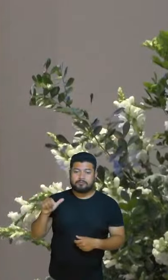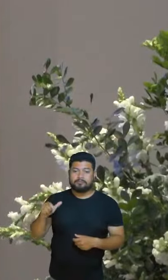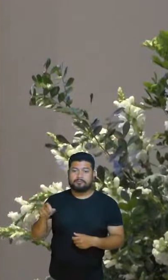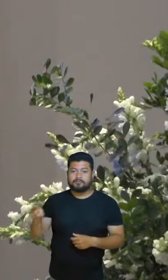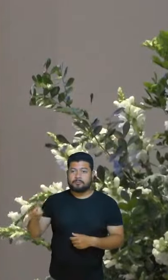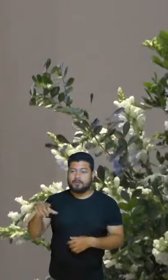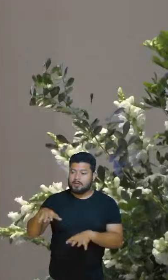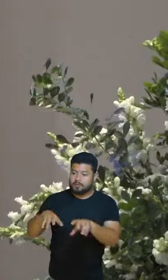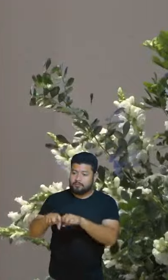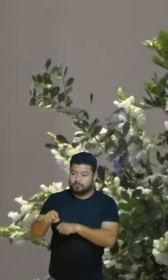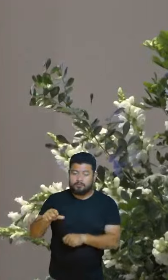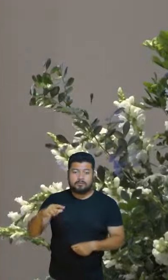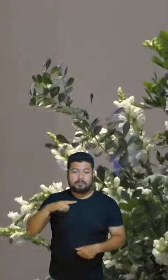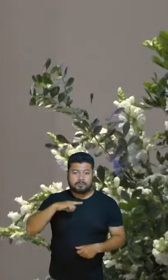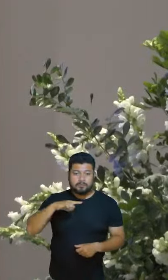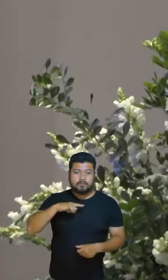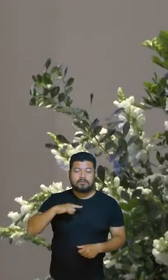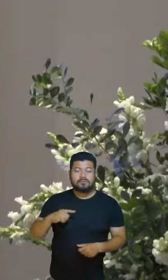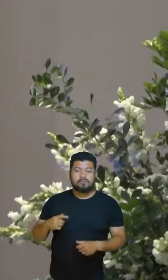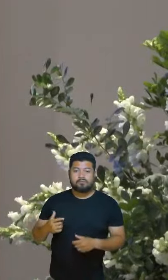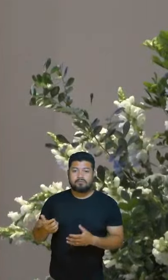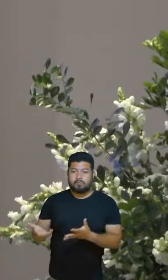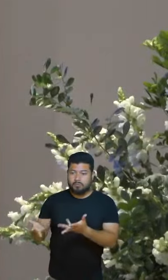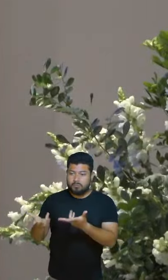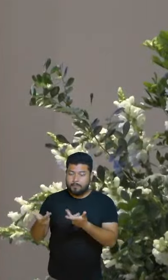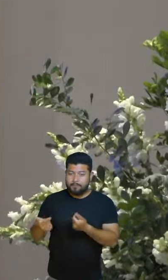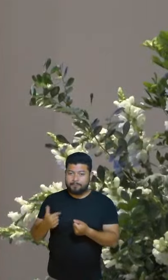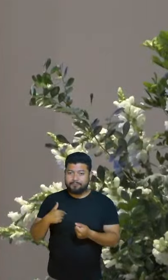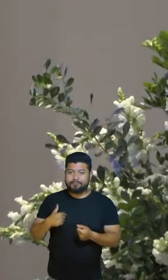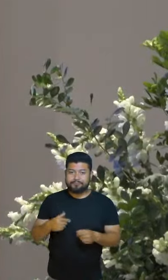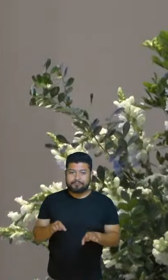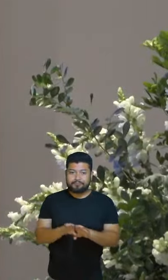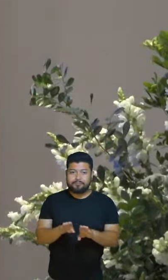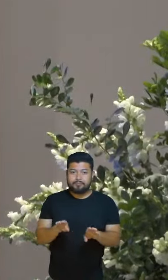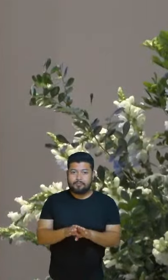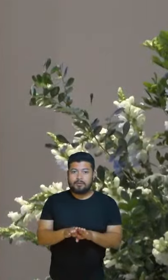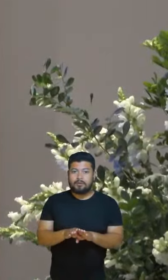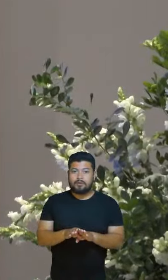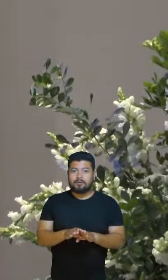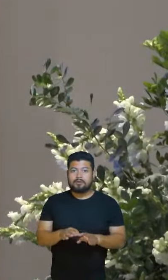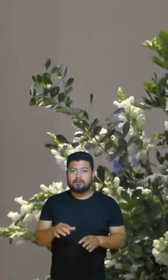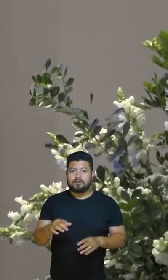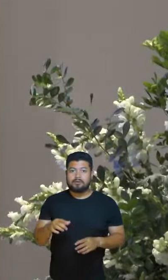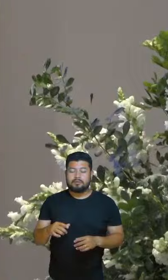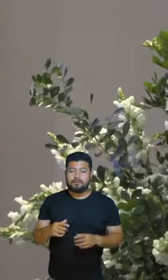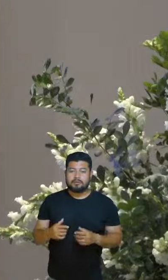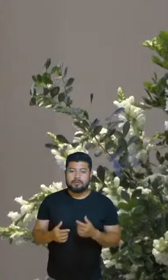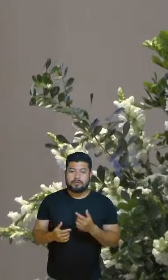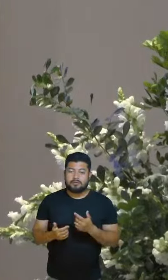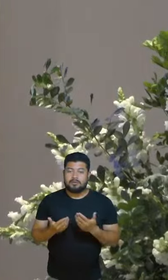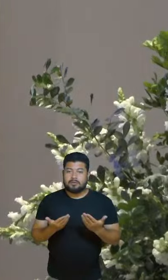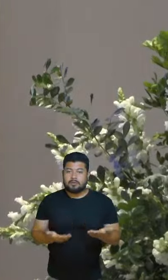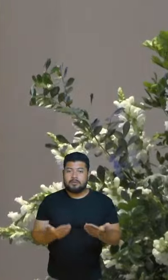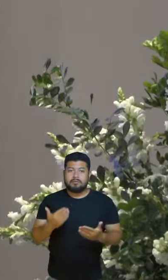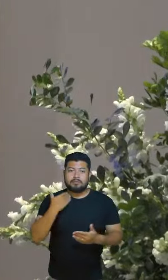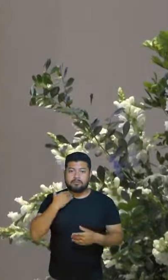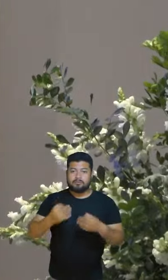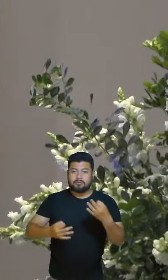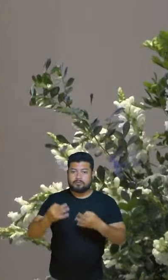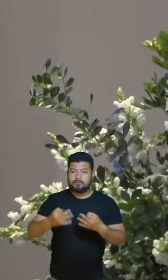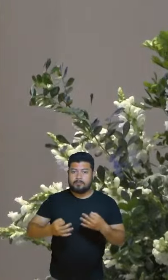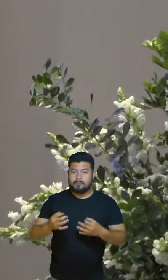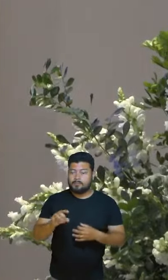E mais que o perito tem que trazer pro juiz que o perito tem que trazer pro juiz não só a